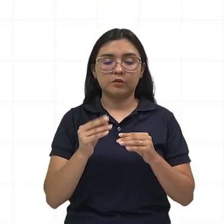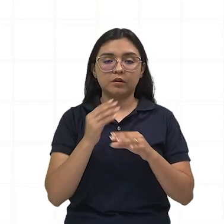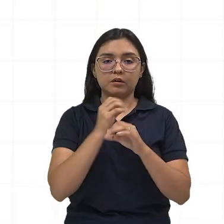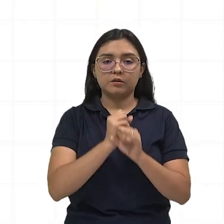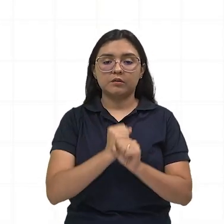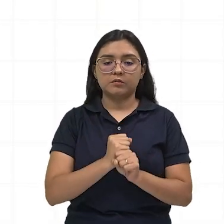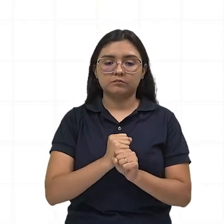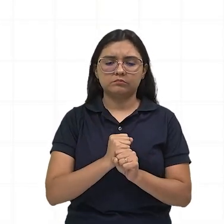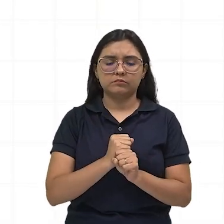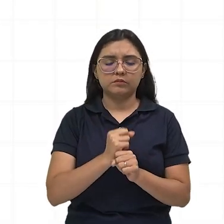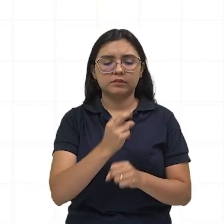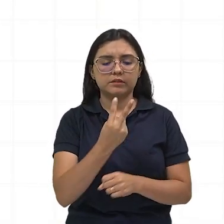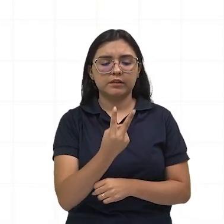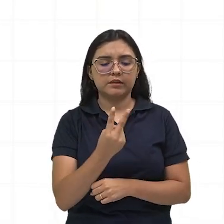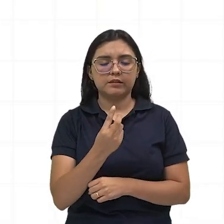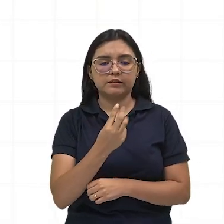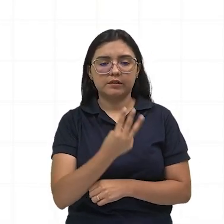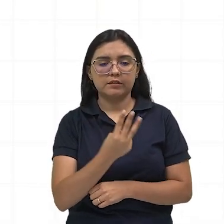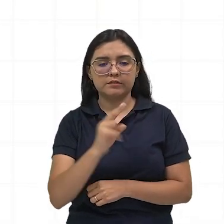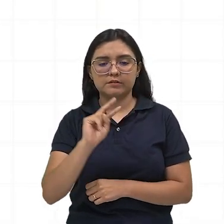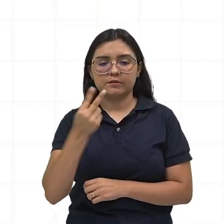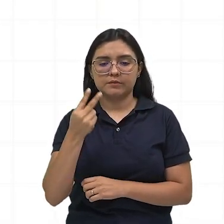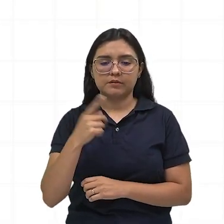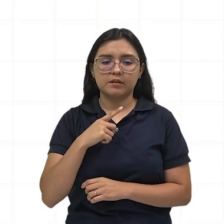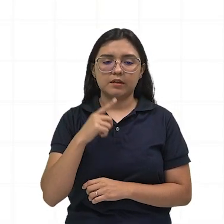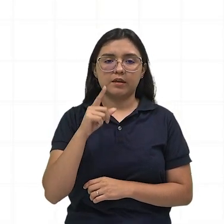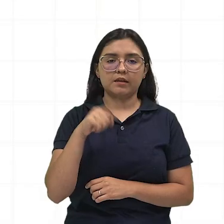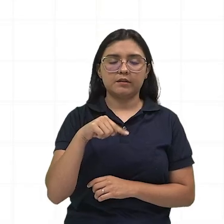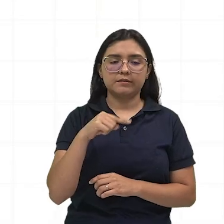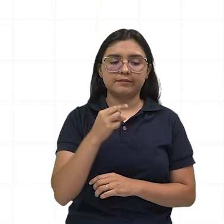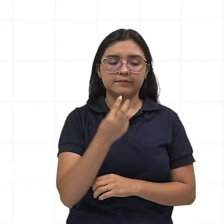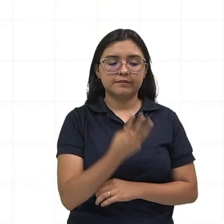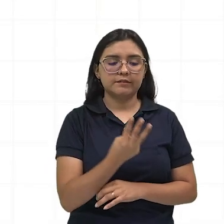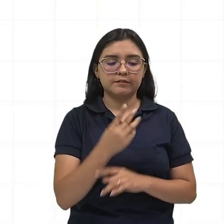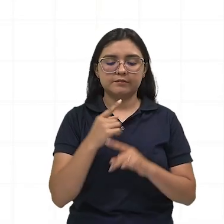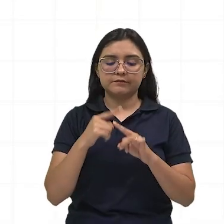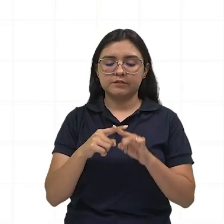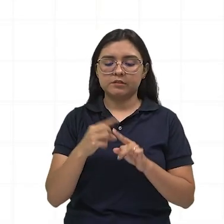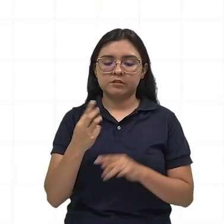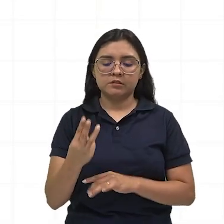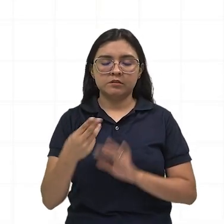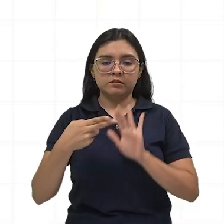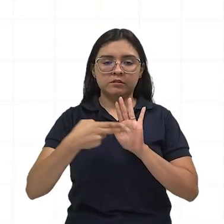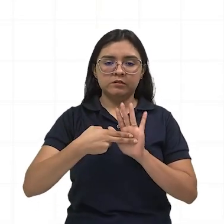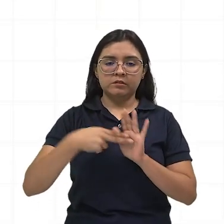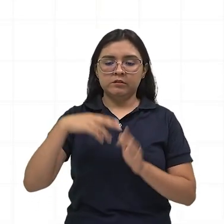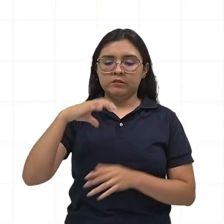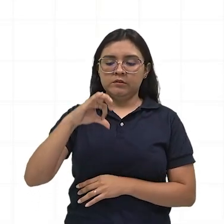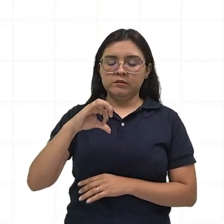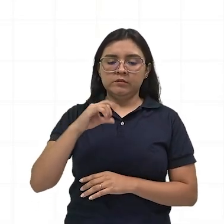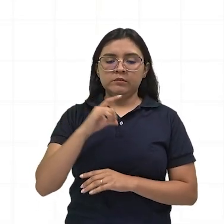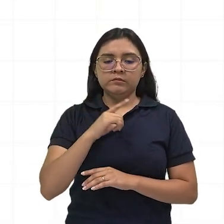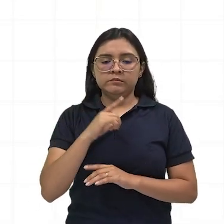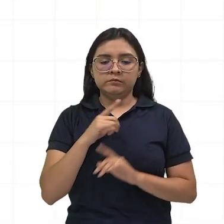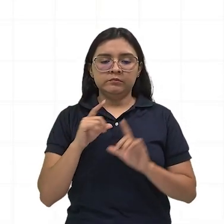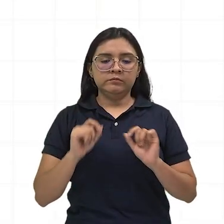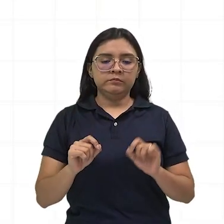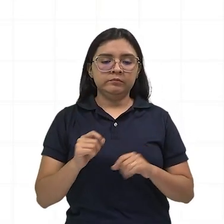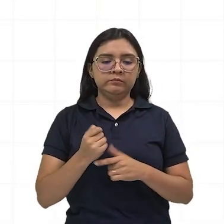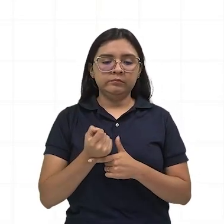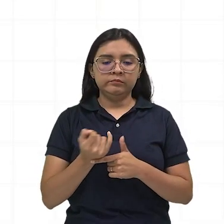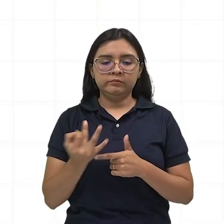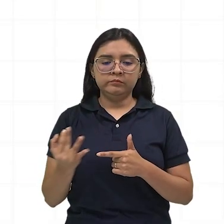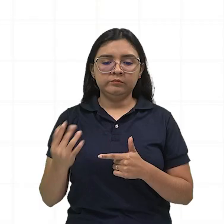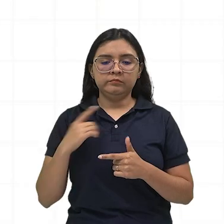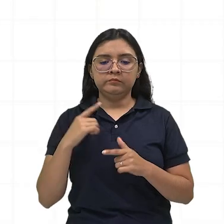que é 3 ao quadrado. 3 ao quadrado é 3 vezes 3, portanto vai dar 9. Como isso aqui é uma álgebra e eu optei em